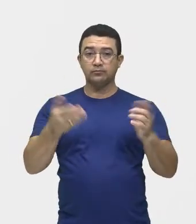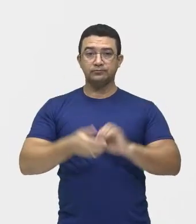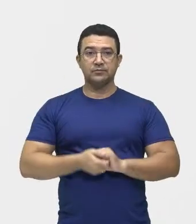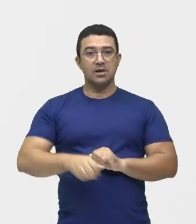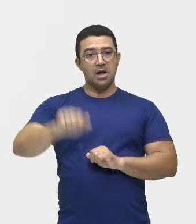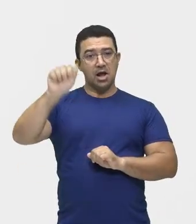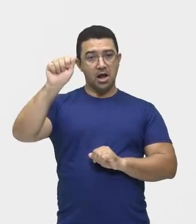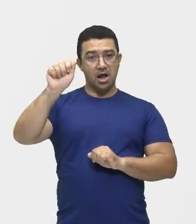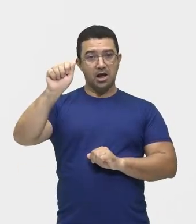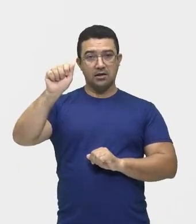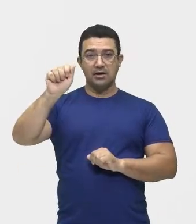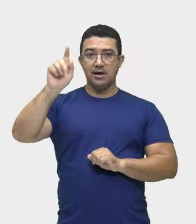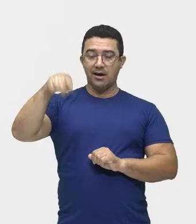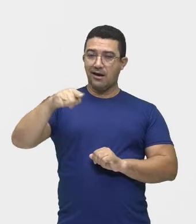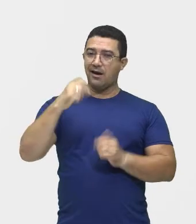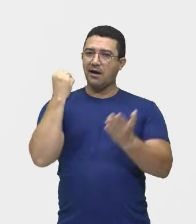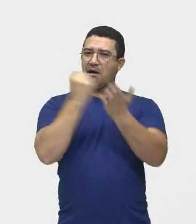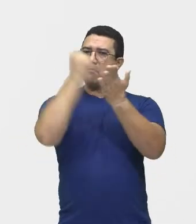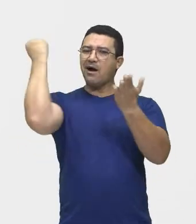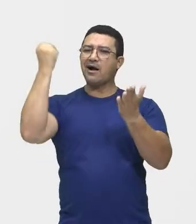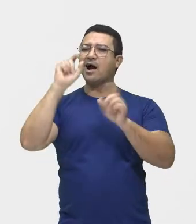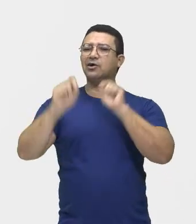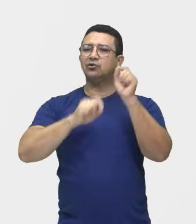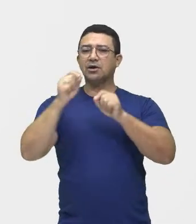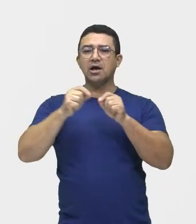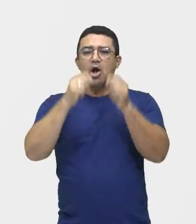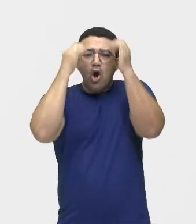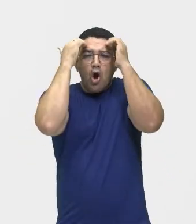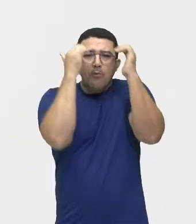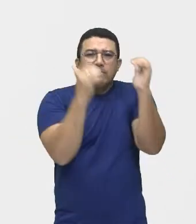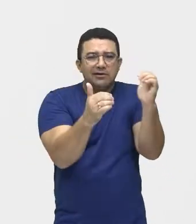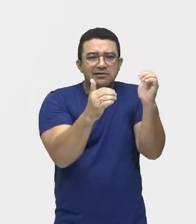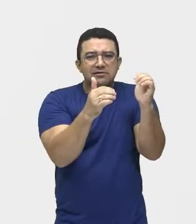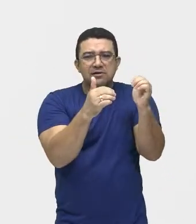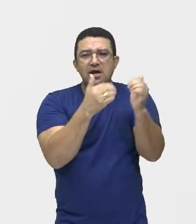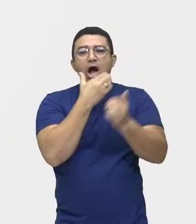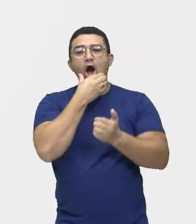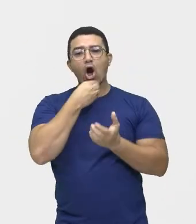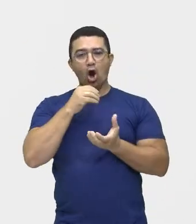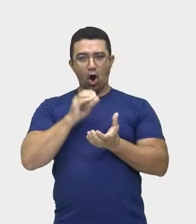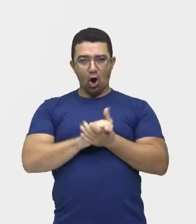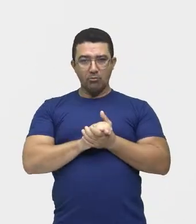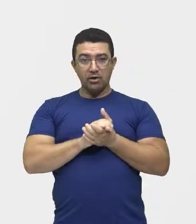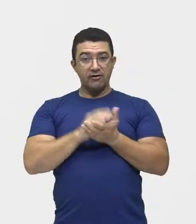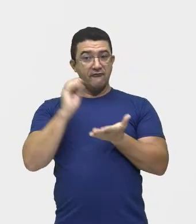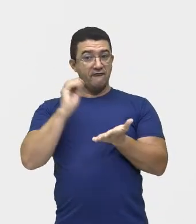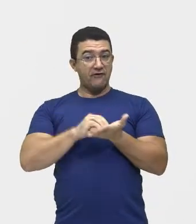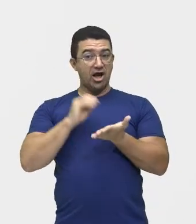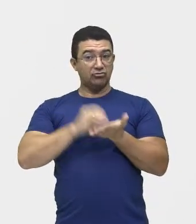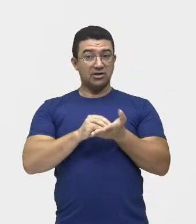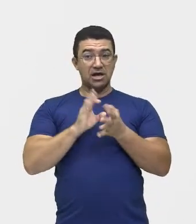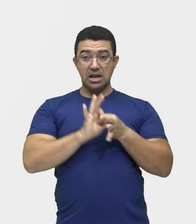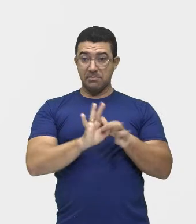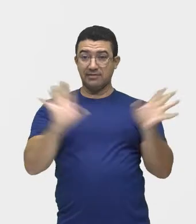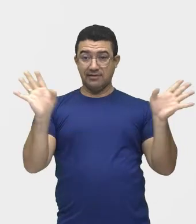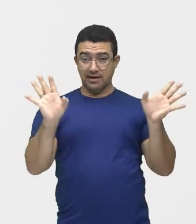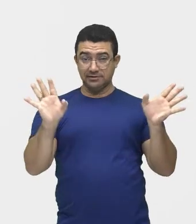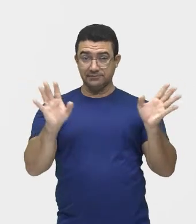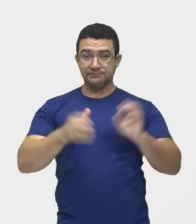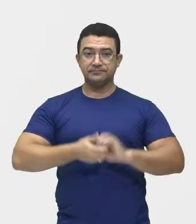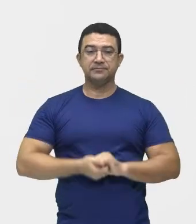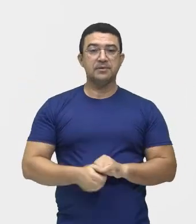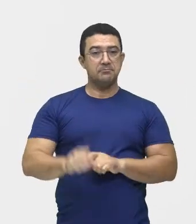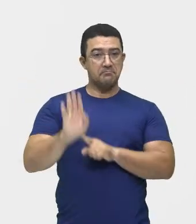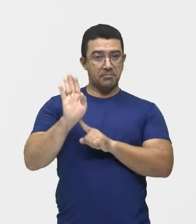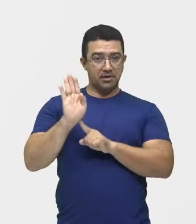opção A, era marcado pela submissão e falta de liberdade. Será que é isso que o texto fala pra gente, galerinha?